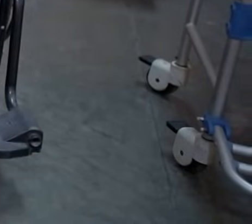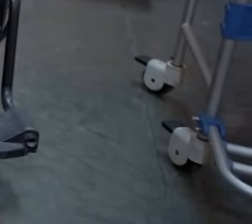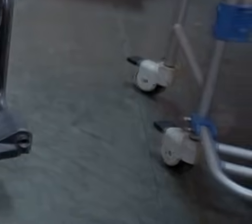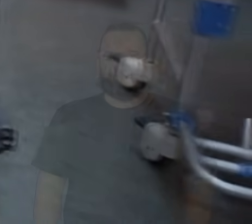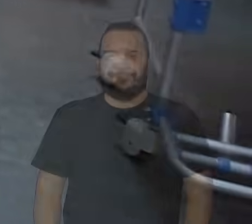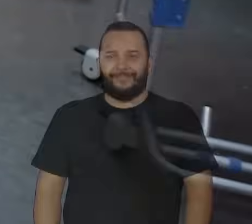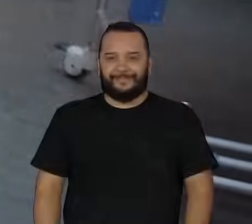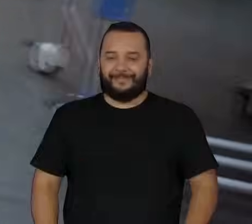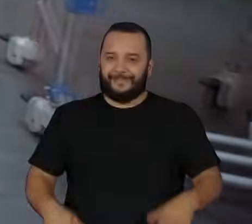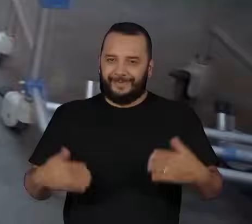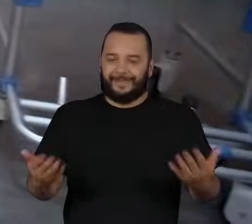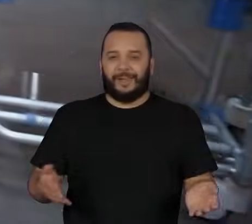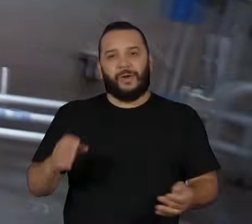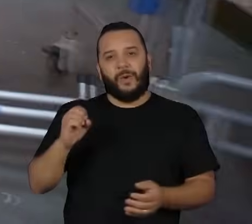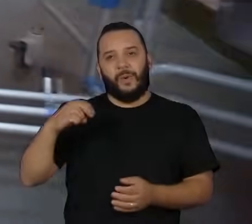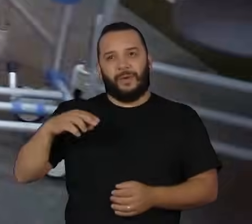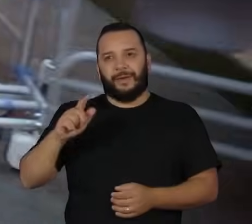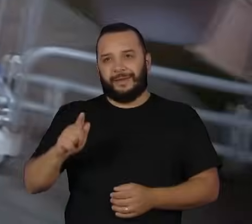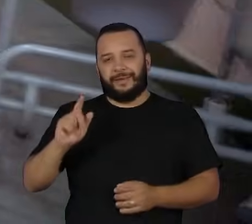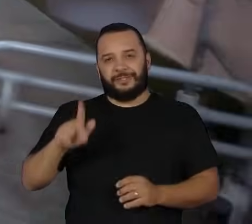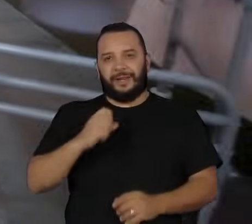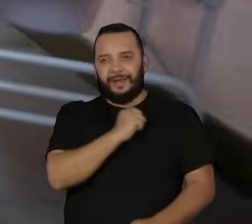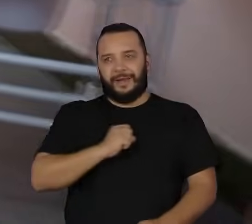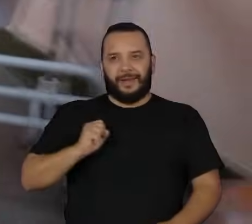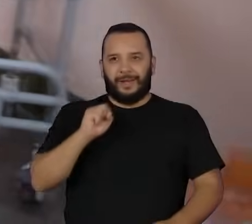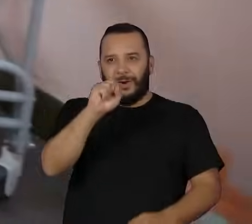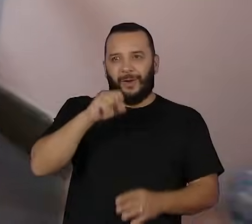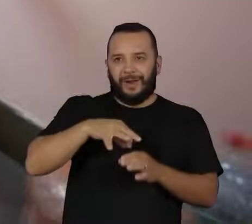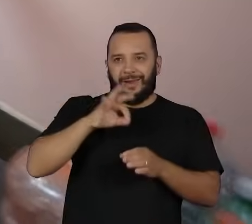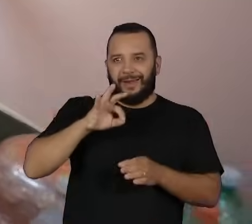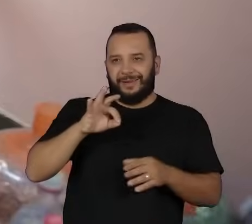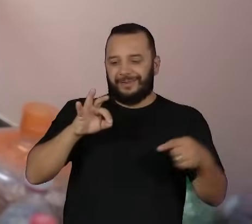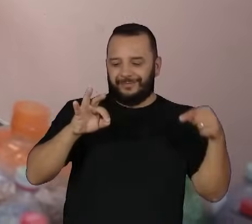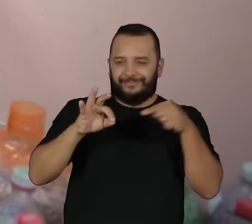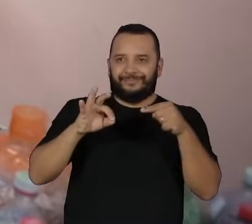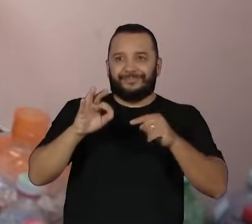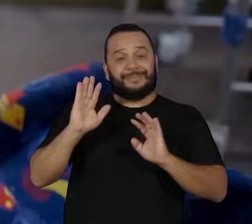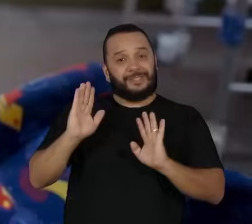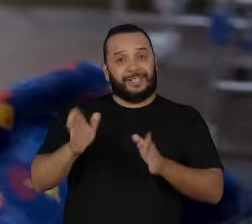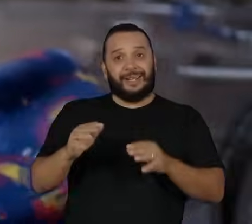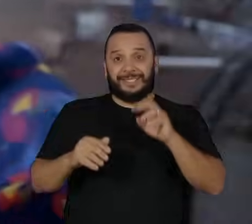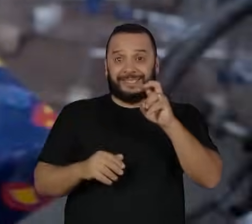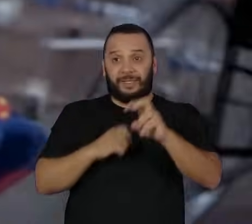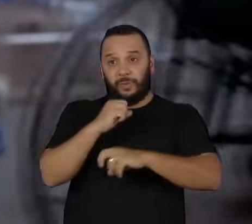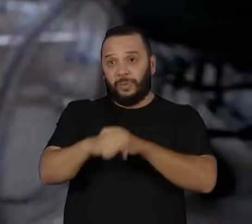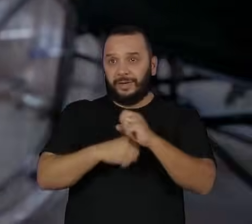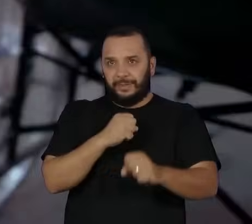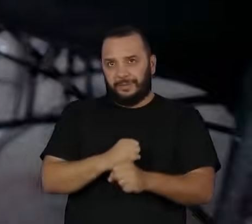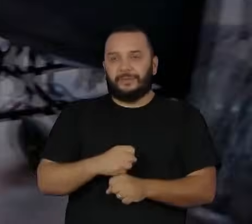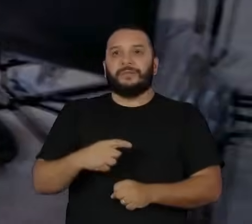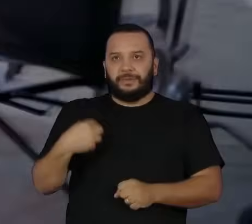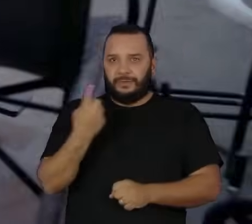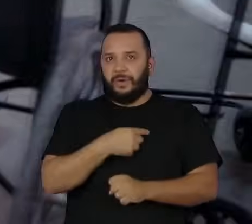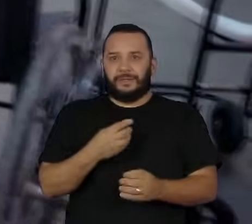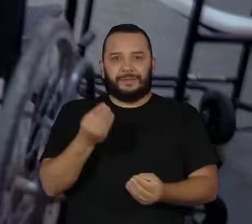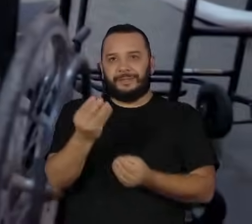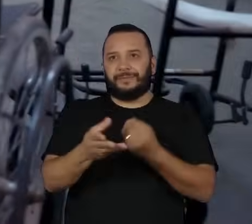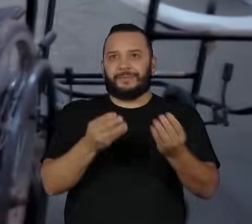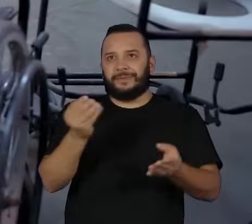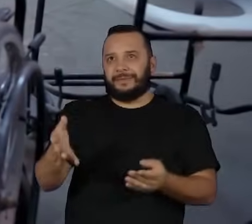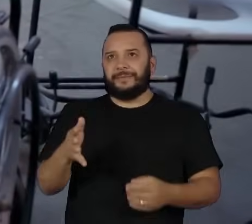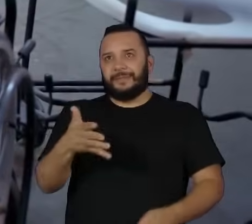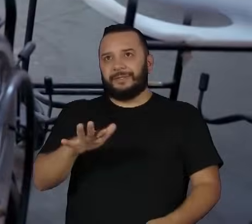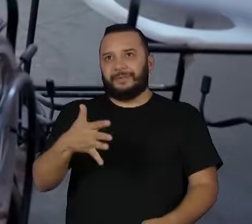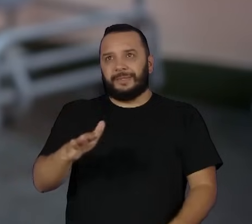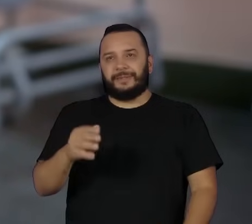Então, a ONG Heróis dos Lacres, estamos aqui há 5 anos já. Somente de cadeiras de roda de doação, já